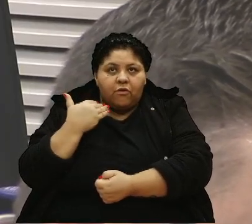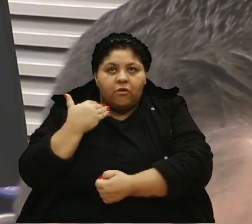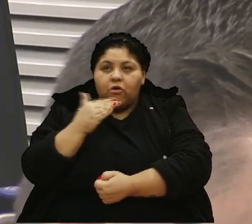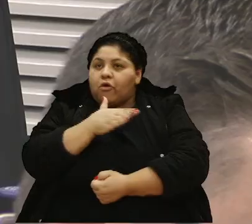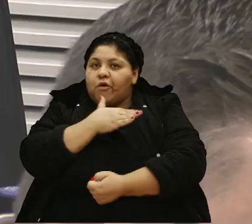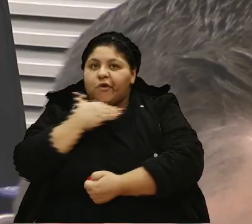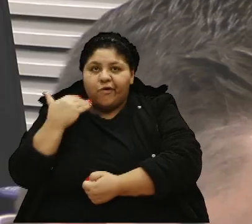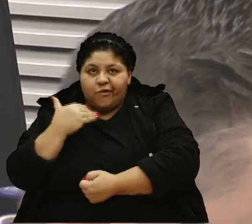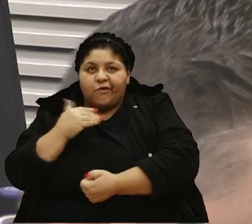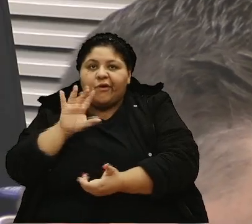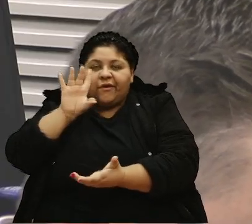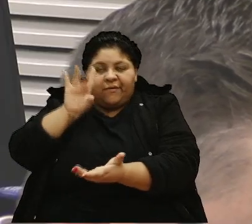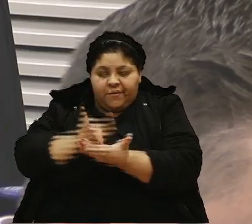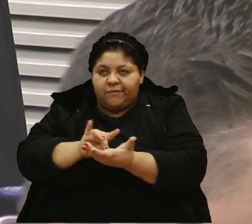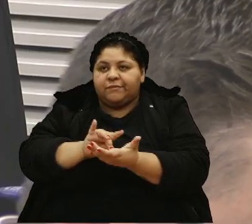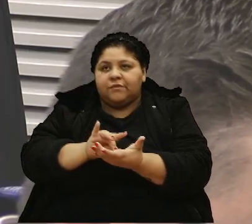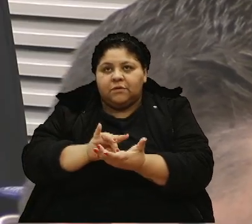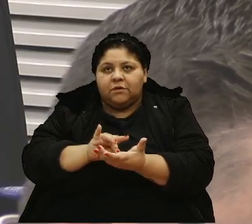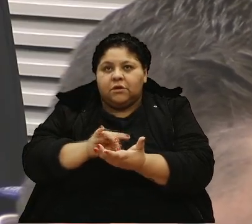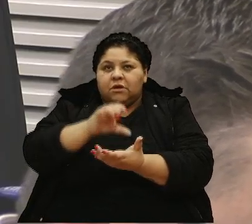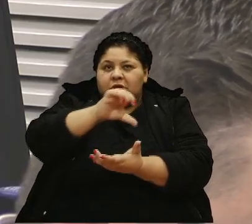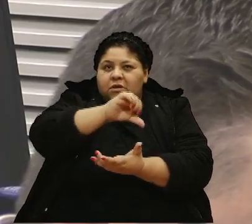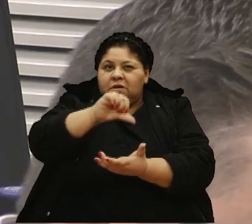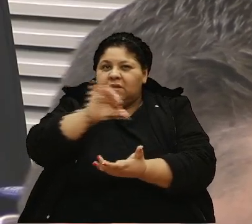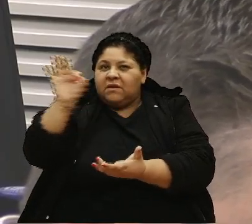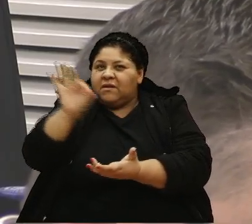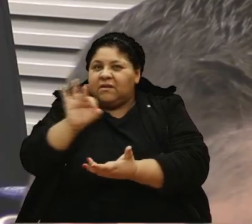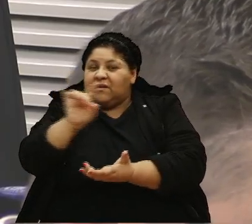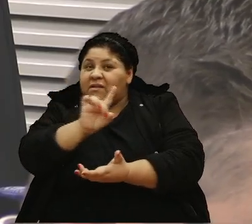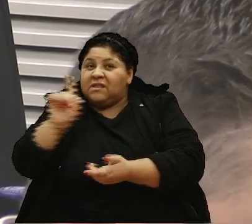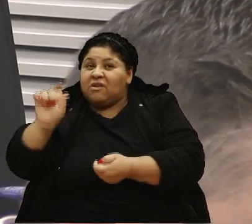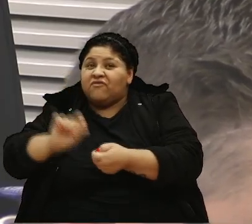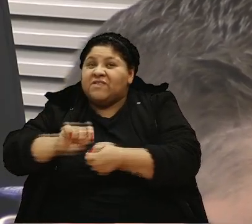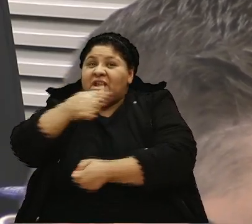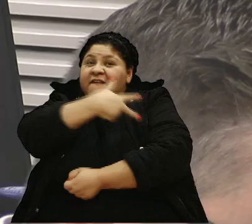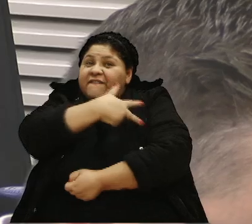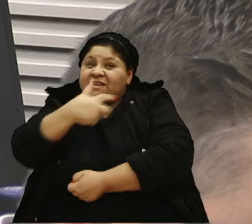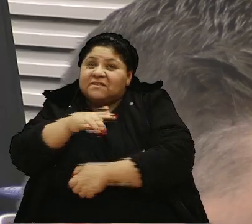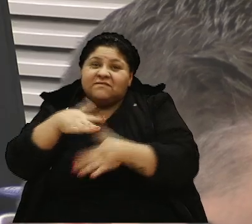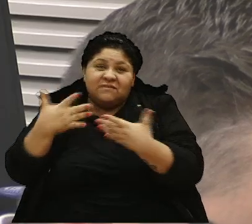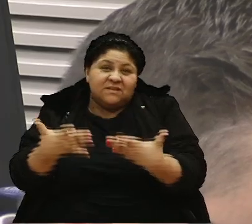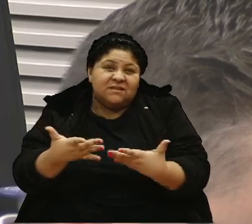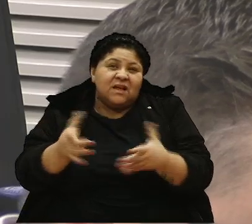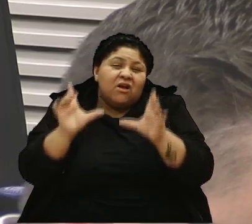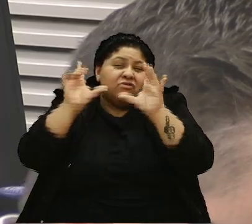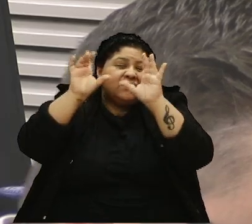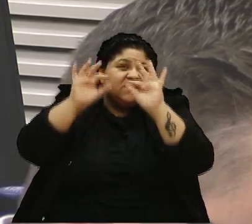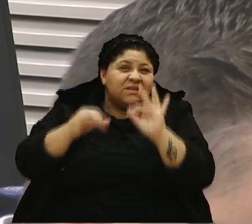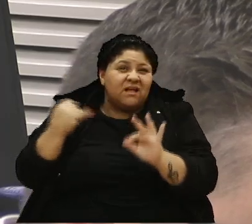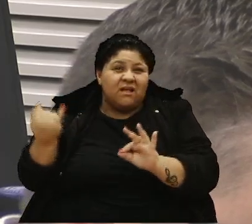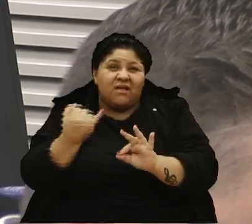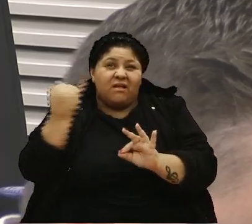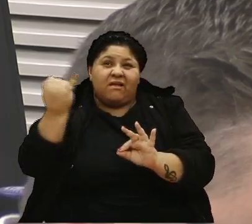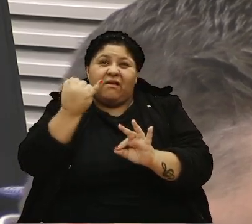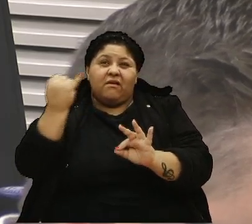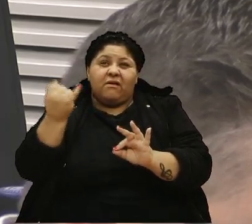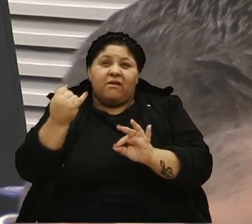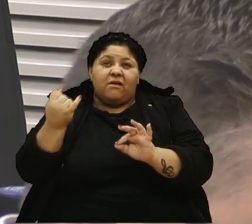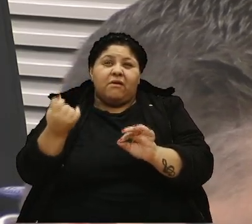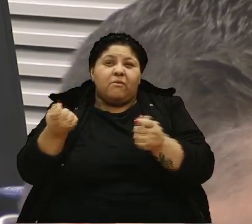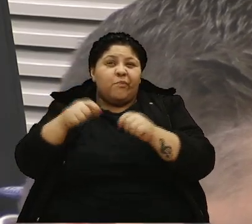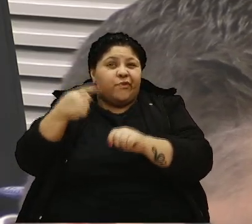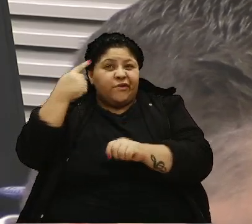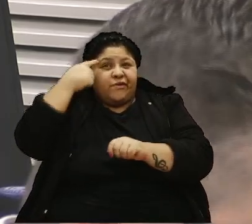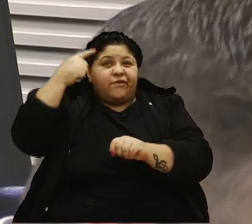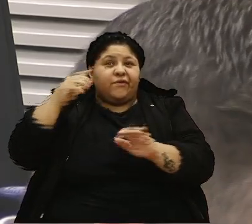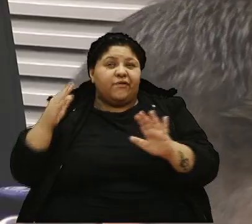que estão sendo confirmados, 99% não fizeram a vacina. Então, são detalhes importantes para um poder de reflexão.